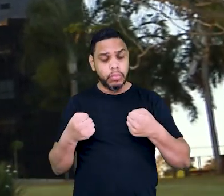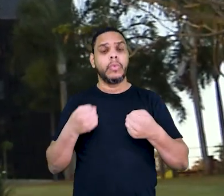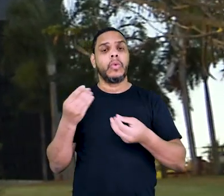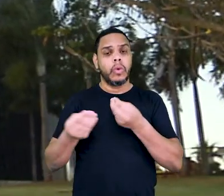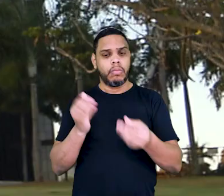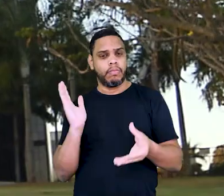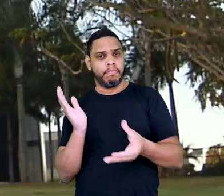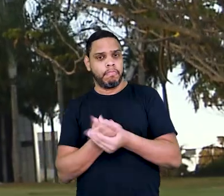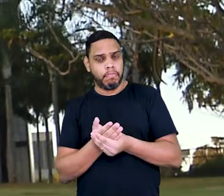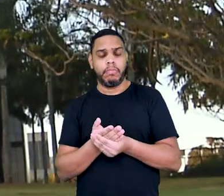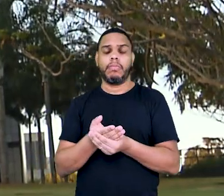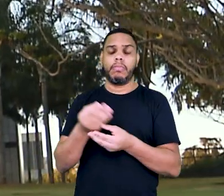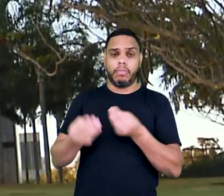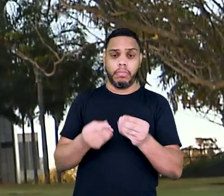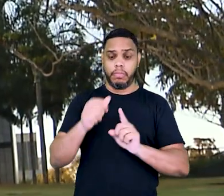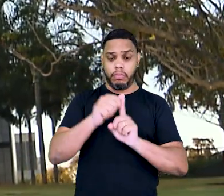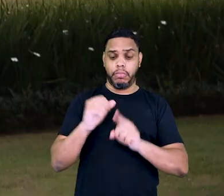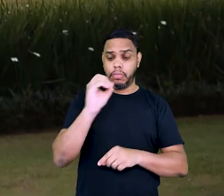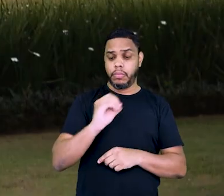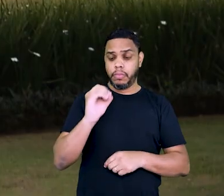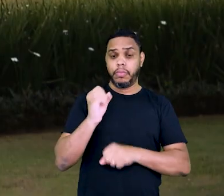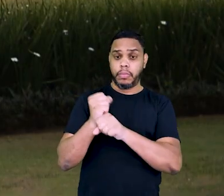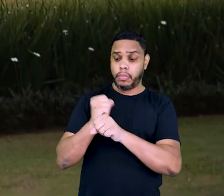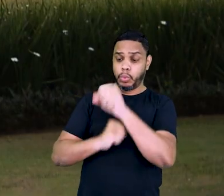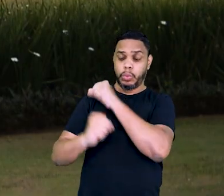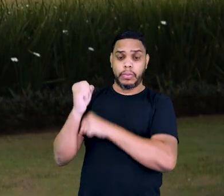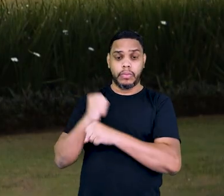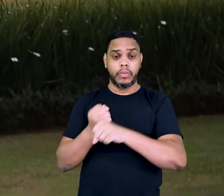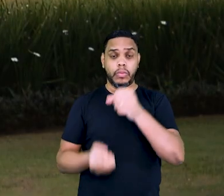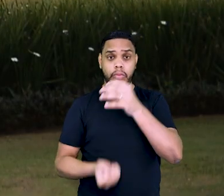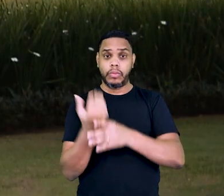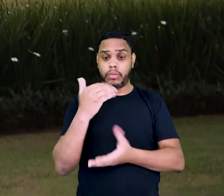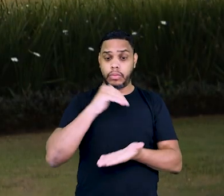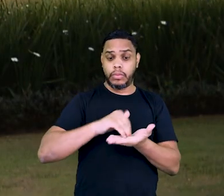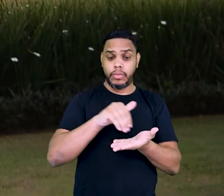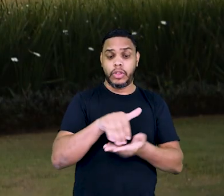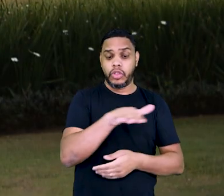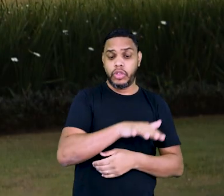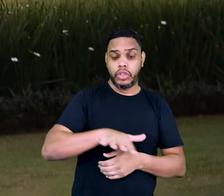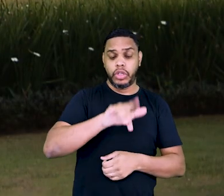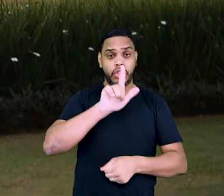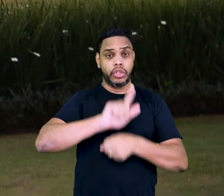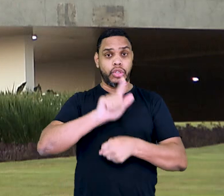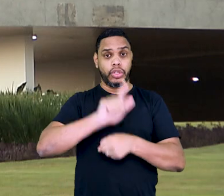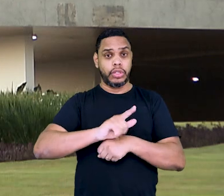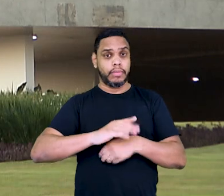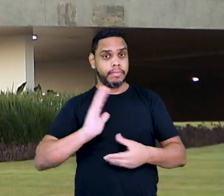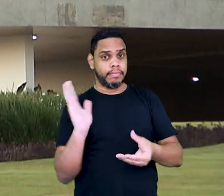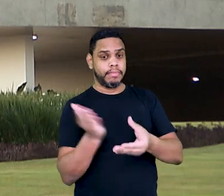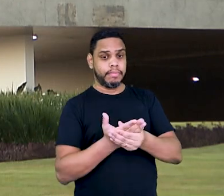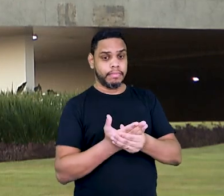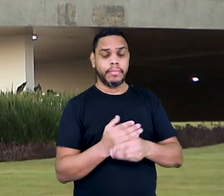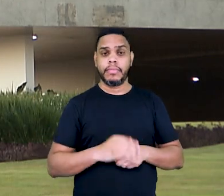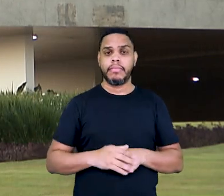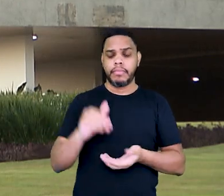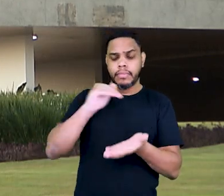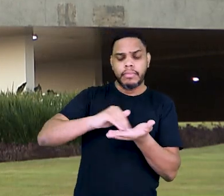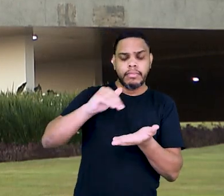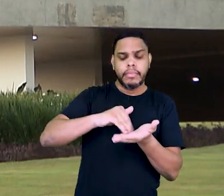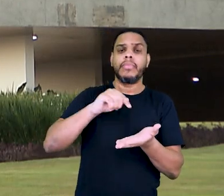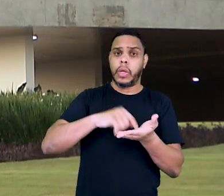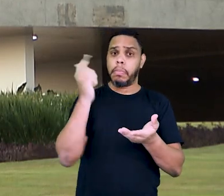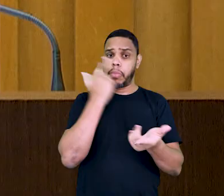ações pendentes, em outubro do ano passado foi criada a Secretaria-Geral de Gestão de Processos. A secretaria tem dado